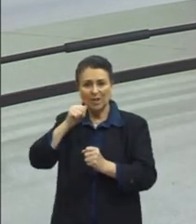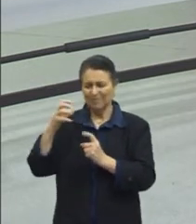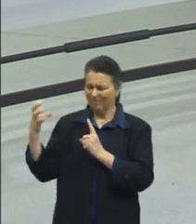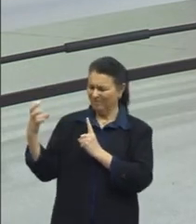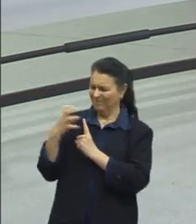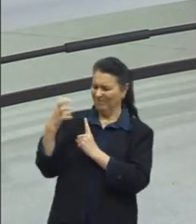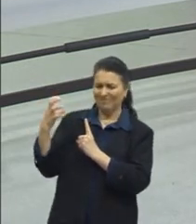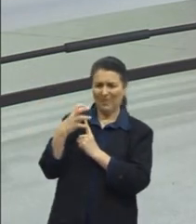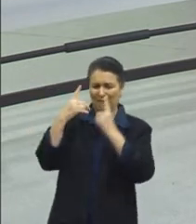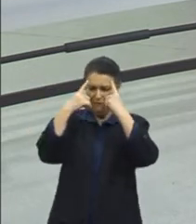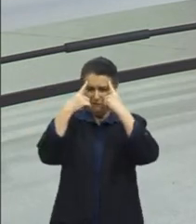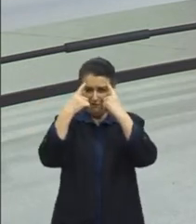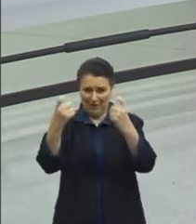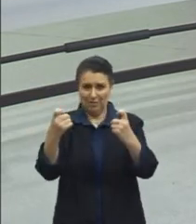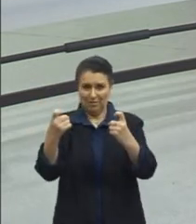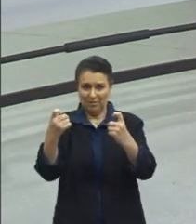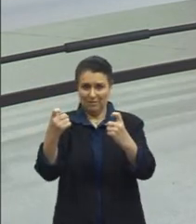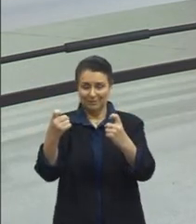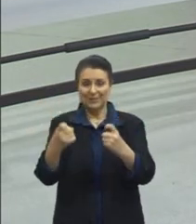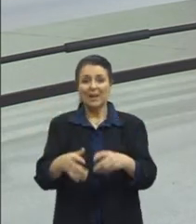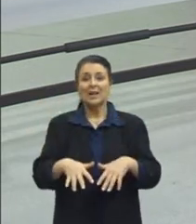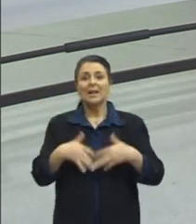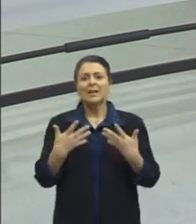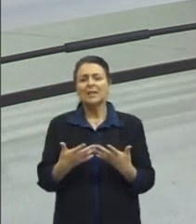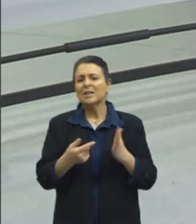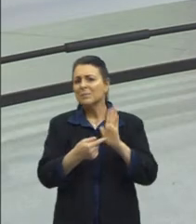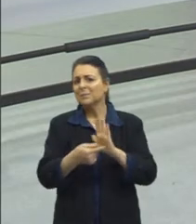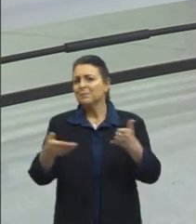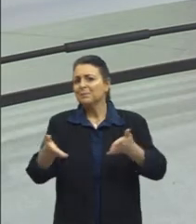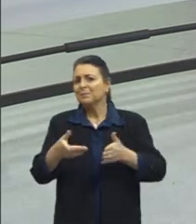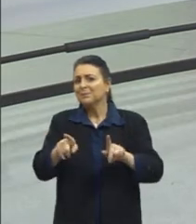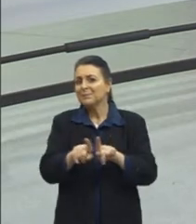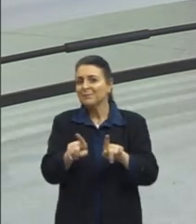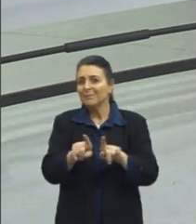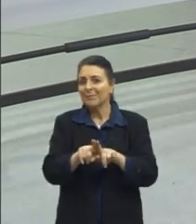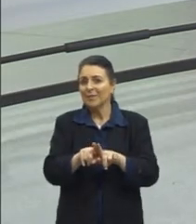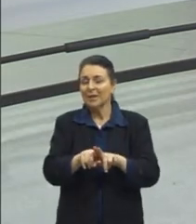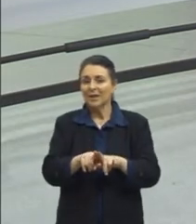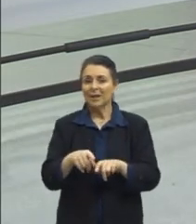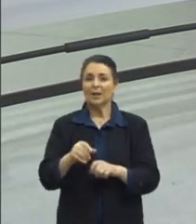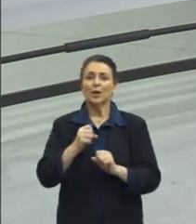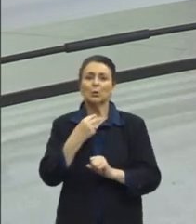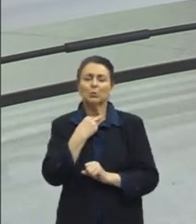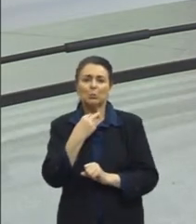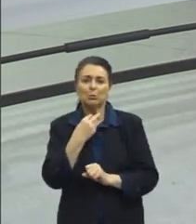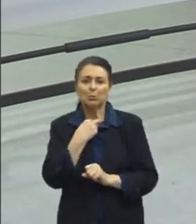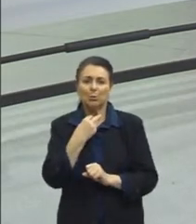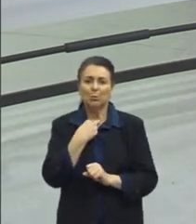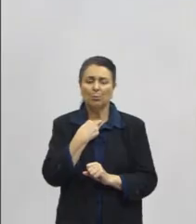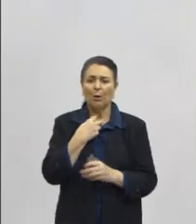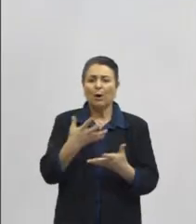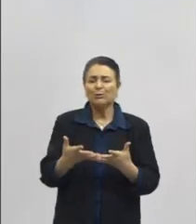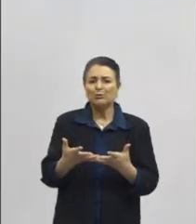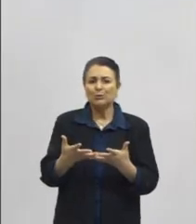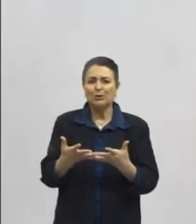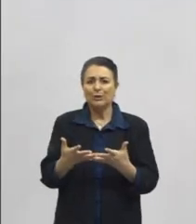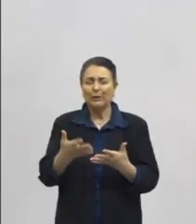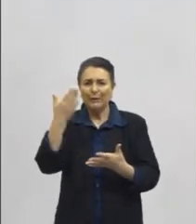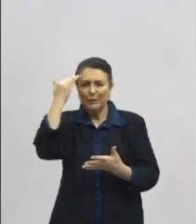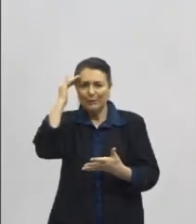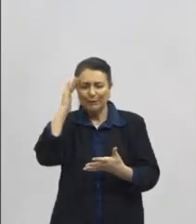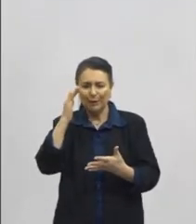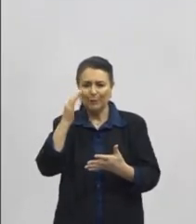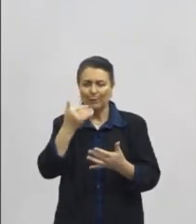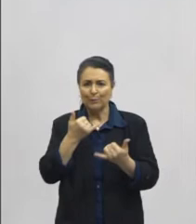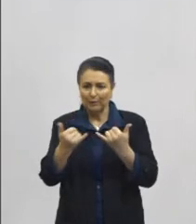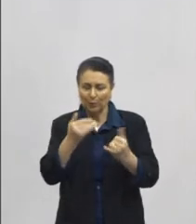violenta né então que que a gente quer ressaltar que também que a gente não pode cair no maniqueísmo da internet hoje